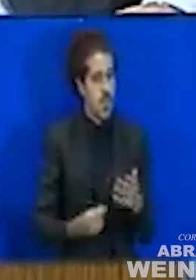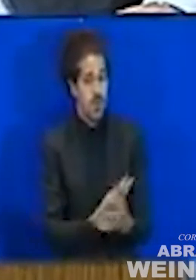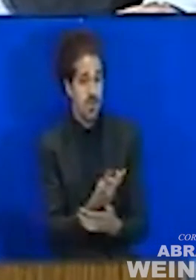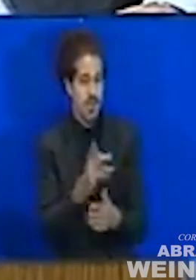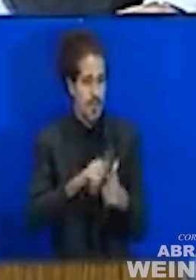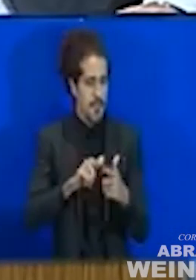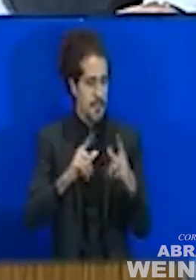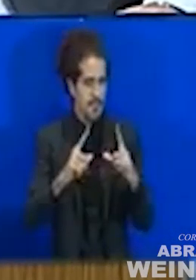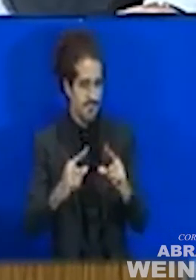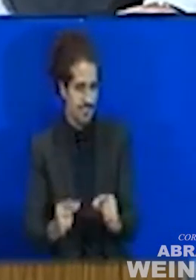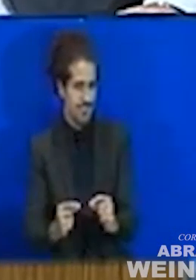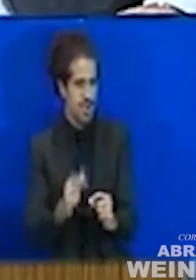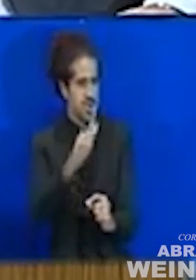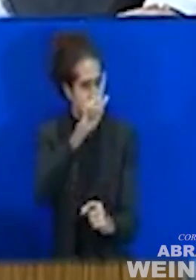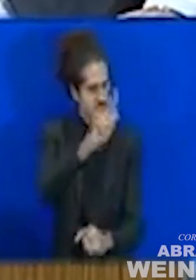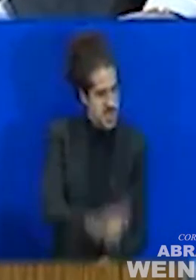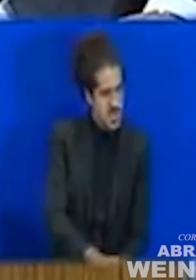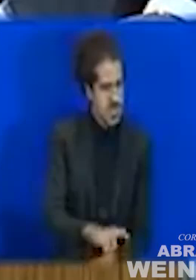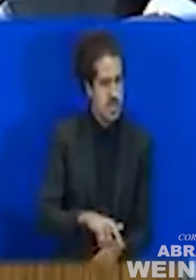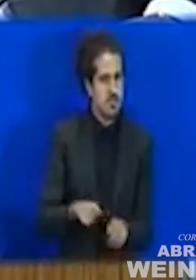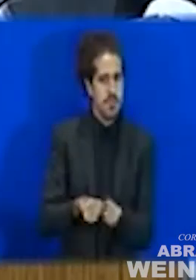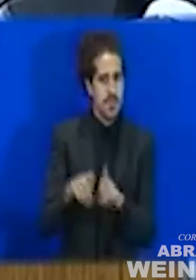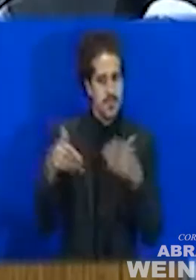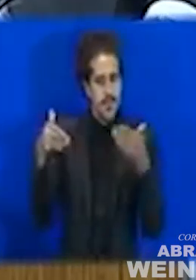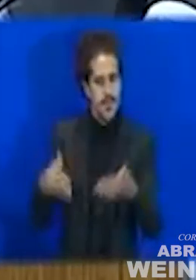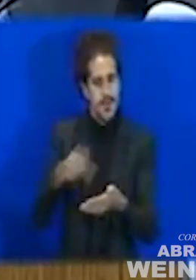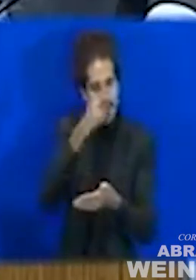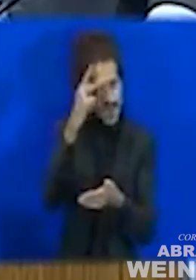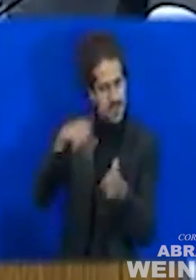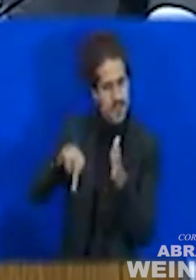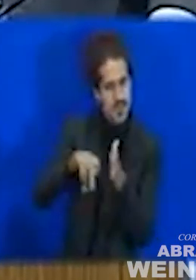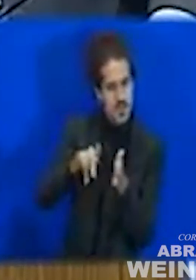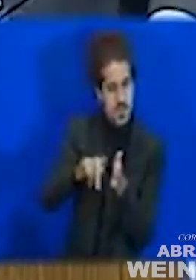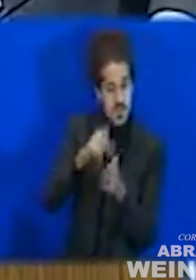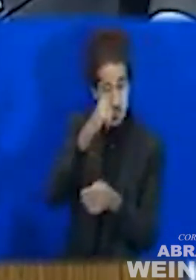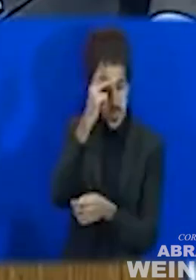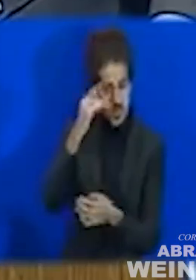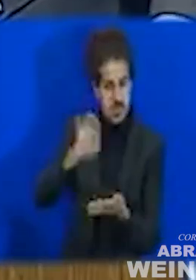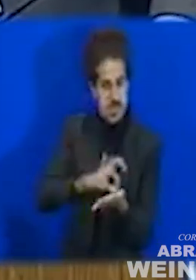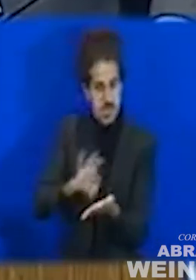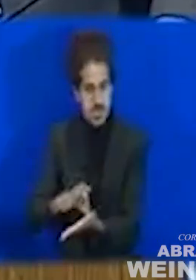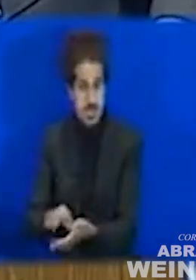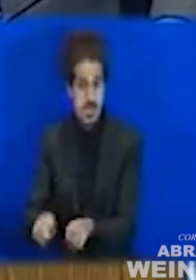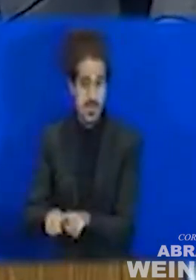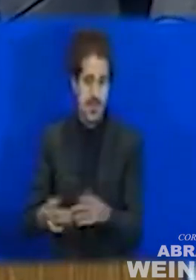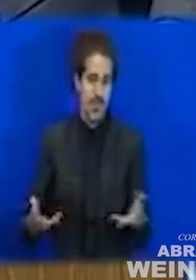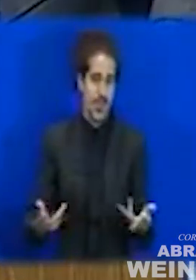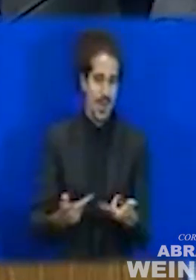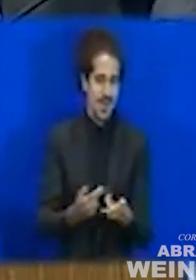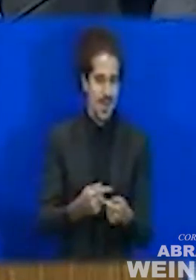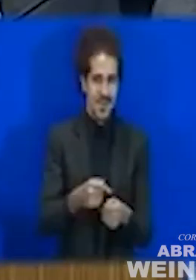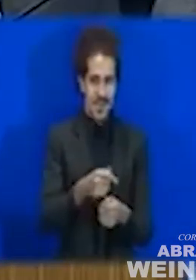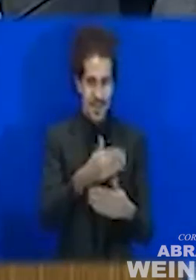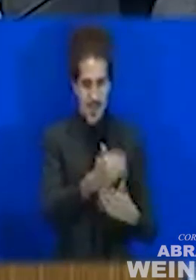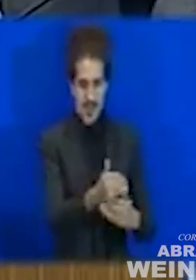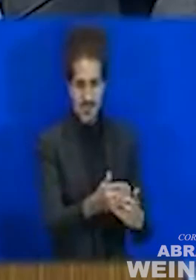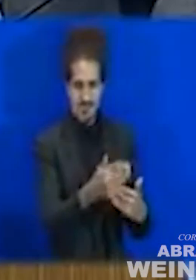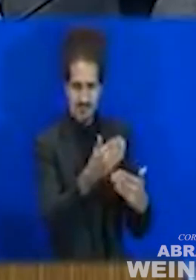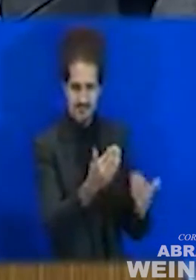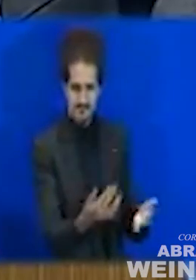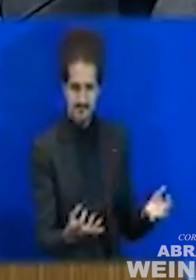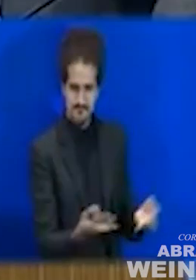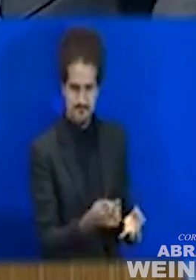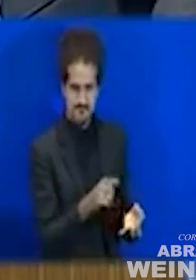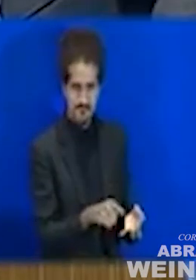problemas, participação das pessoas inscritas e a qualidade das provas. Veja, sendo